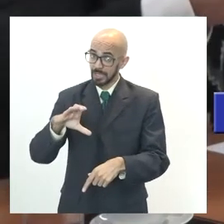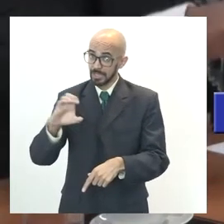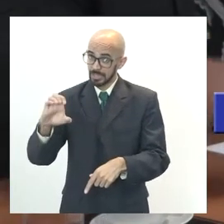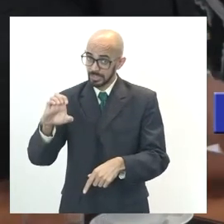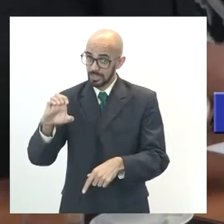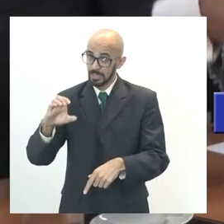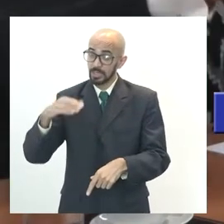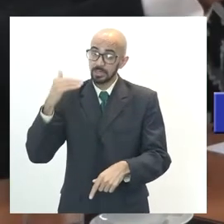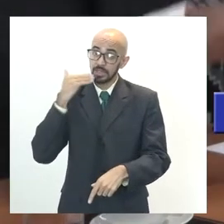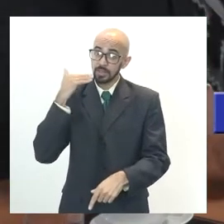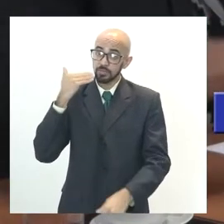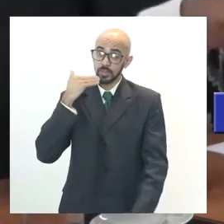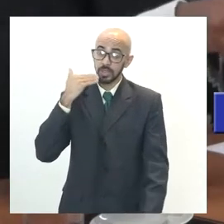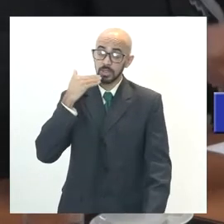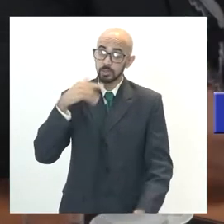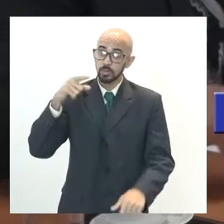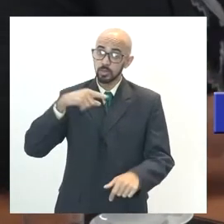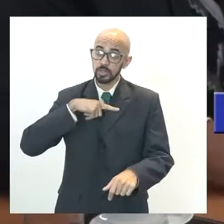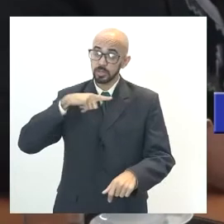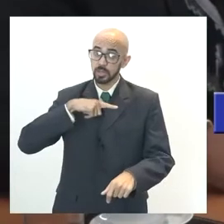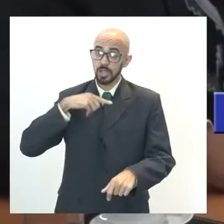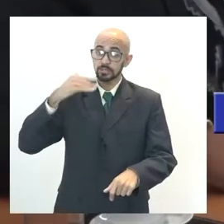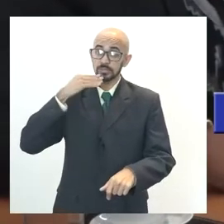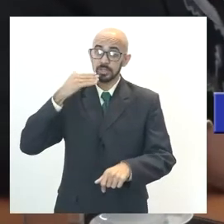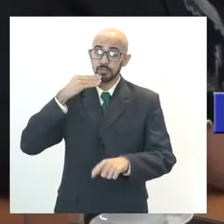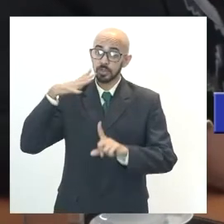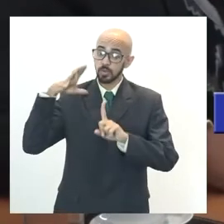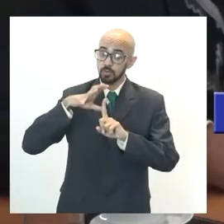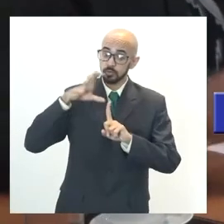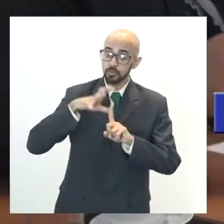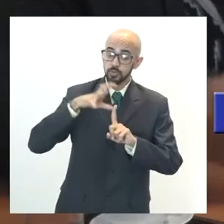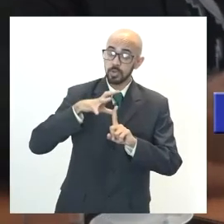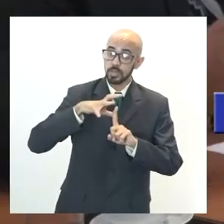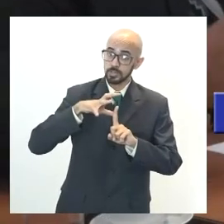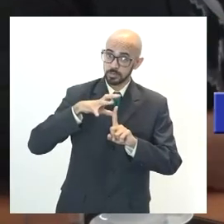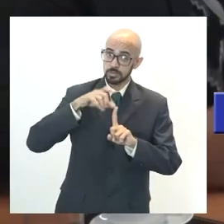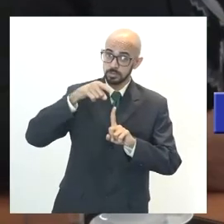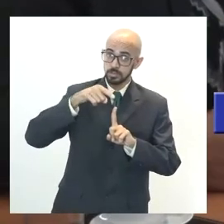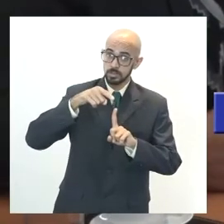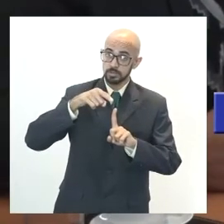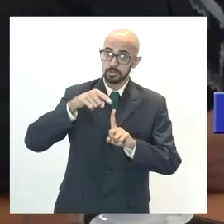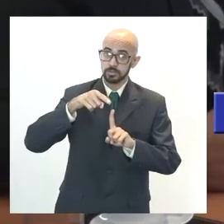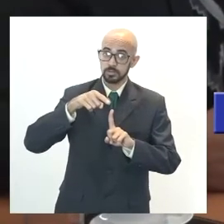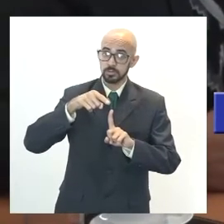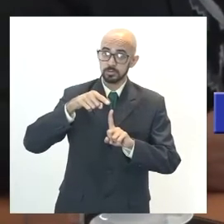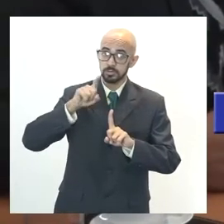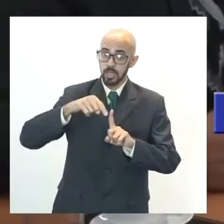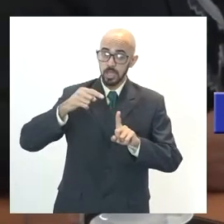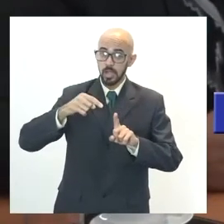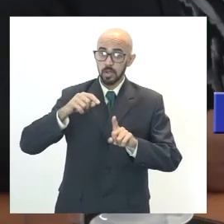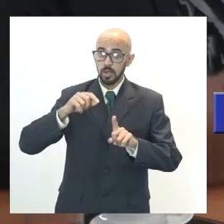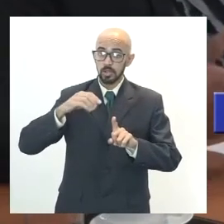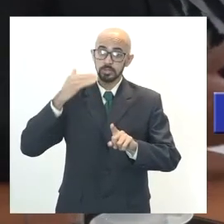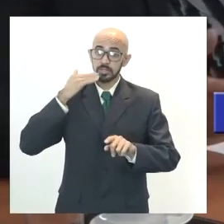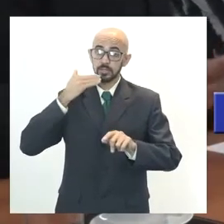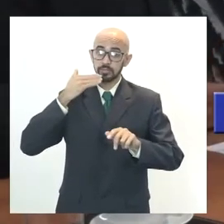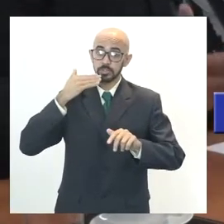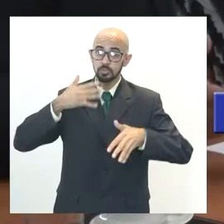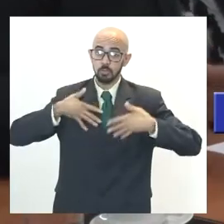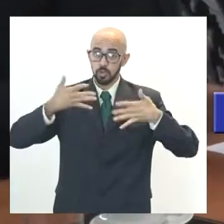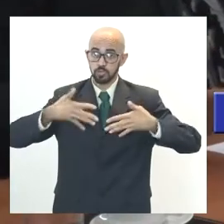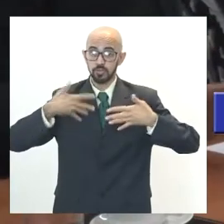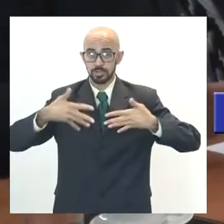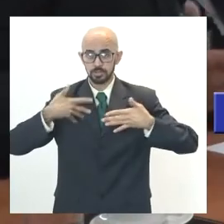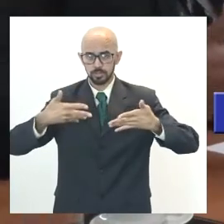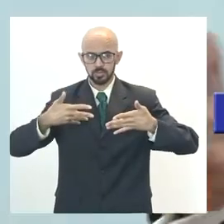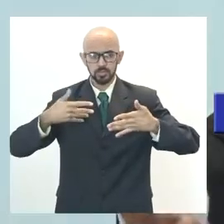com vício de motivação e que tá com vídeo deficiência O que é ligado ao vício de motivação eu fiz um